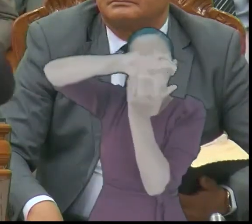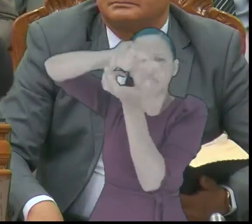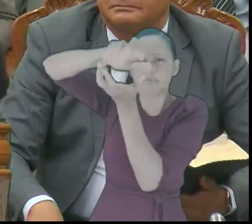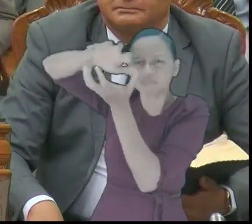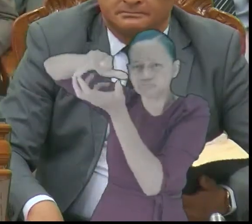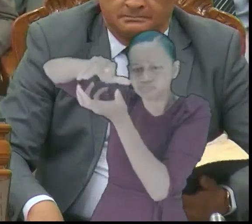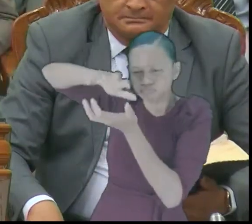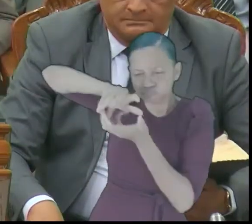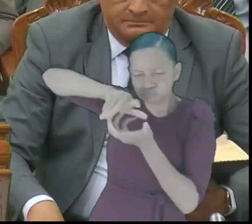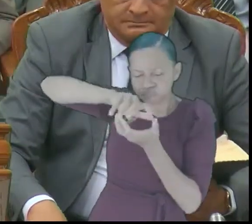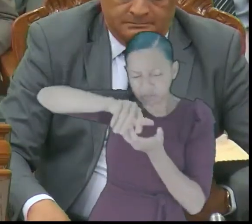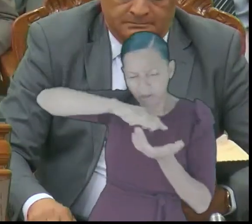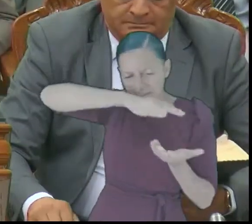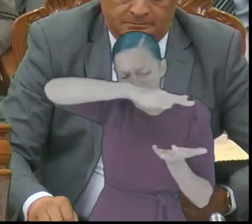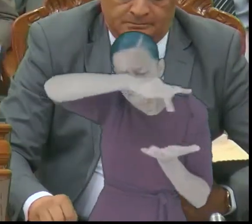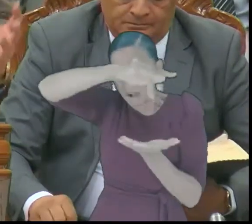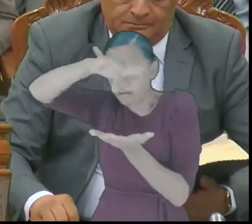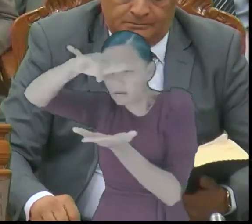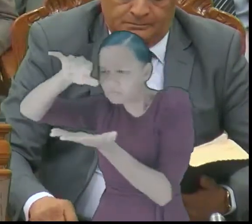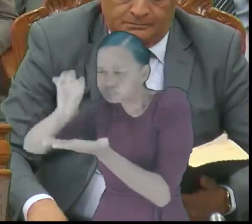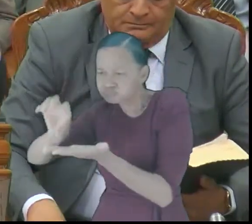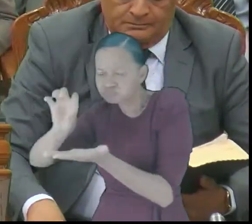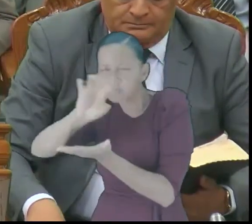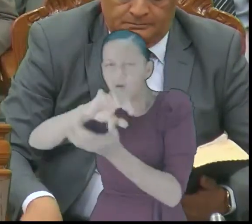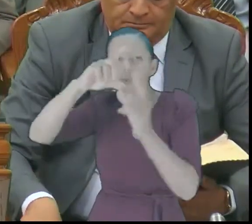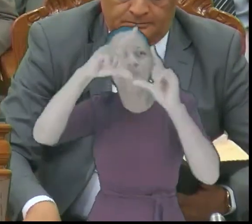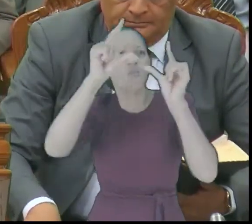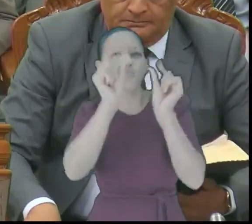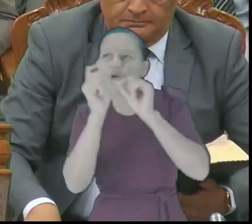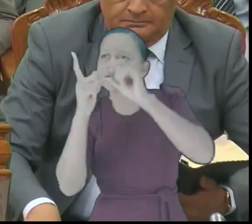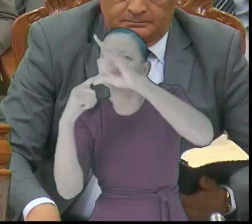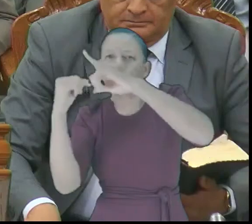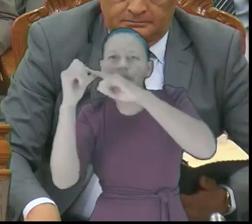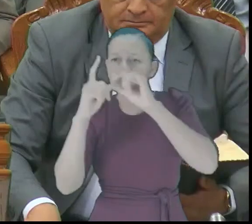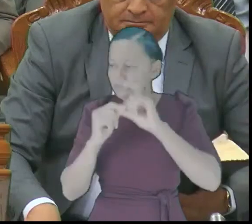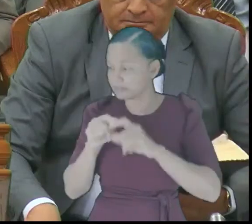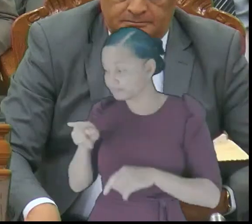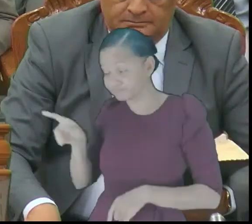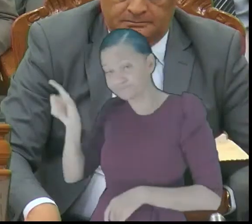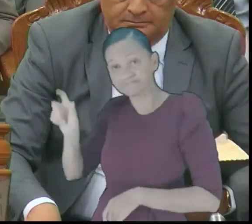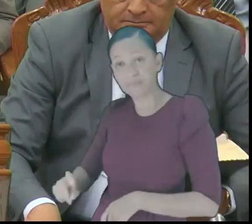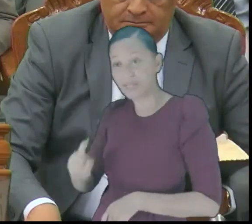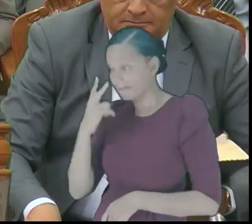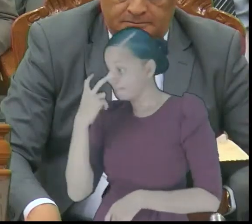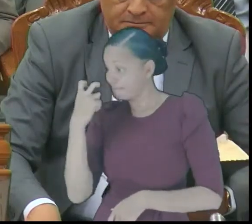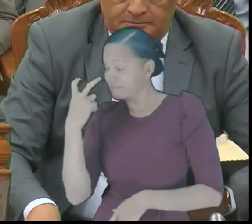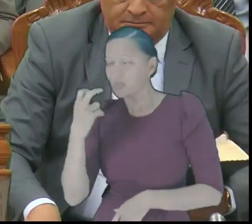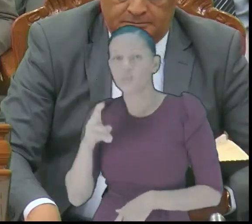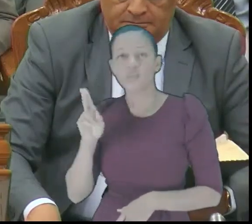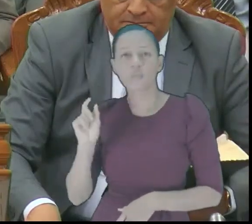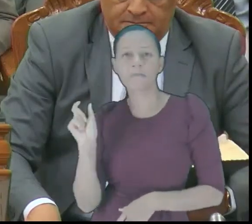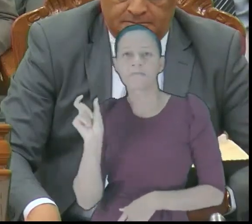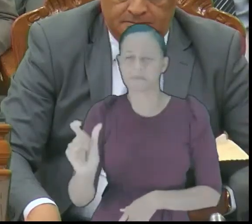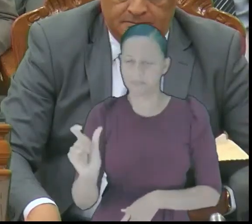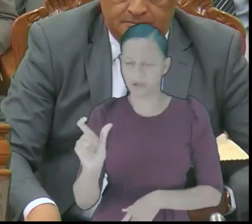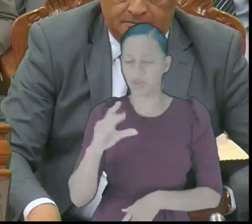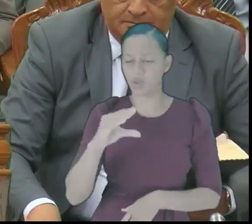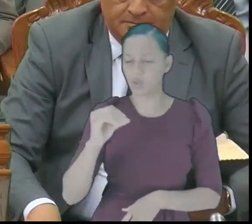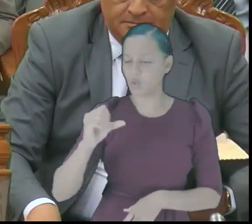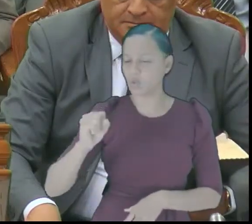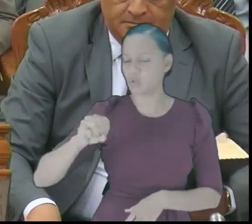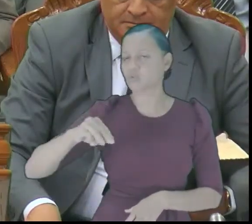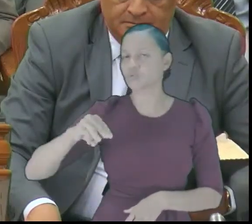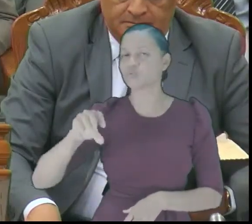naquela época já havia estudos sobre os planetas, sobre a lua, sobre as estrelas. E Platão foi a primeira pessoa que usou essa palavra cosmos. Por quê?